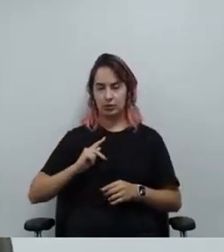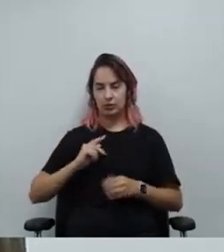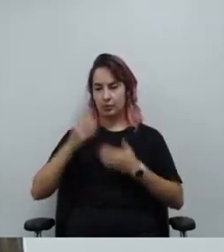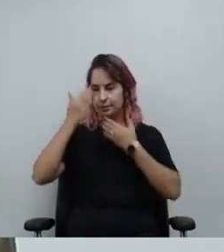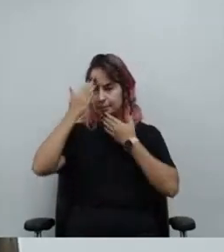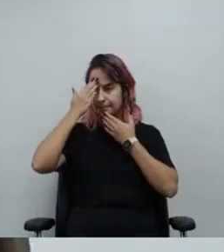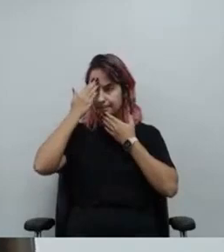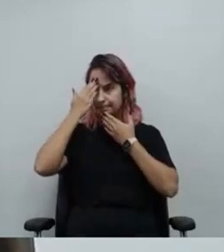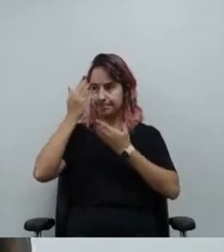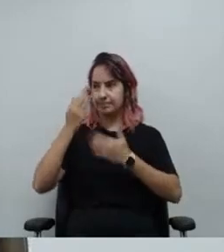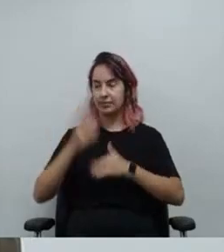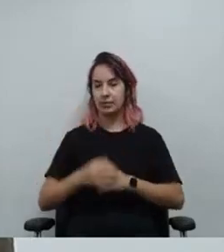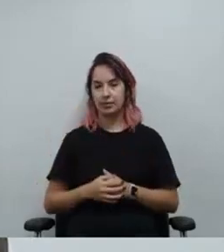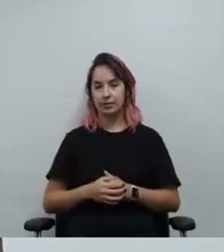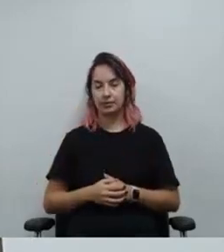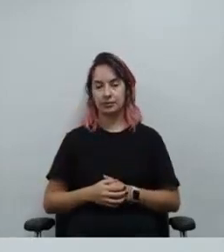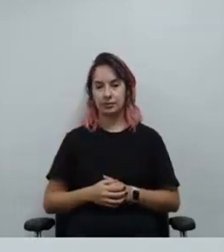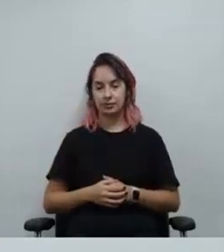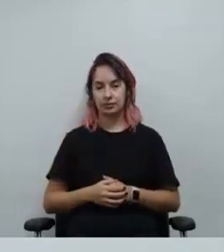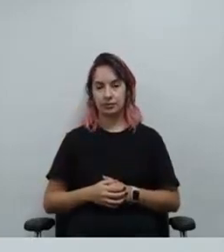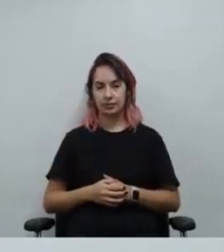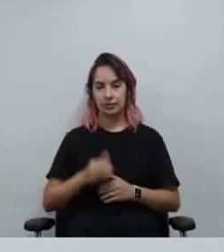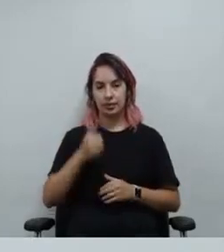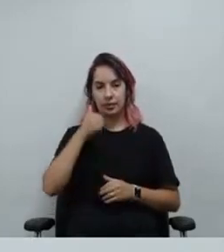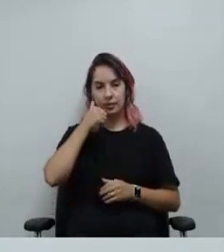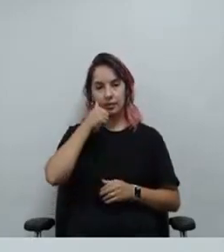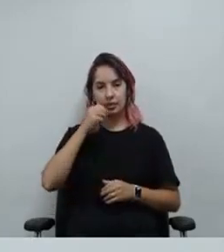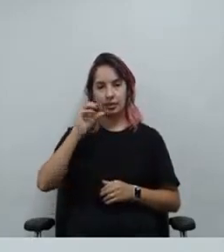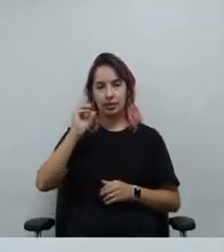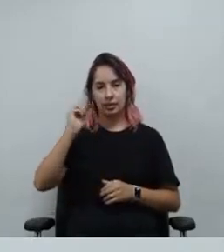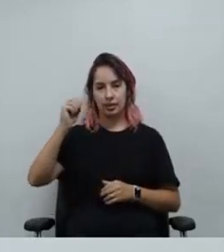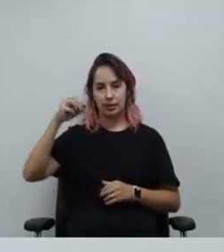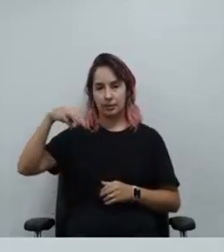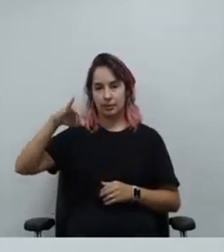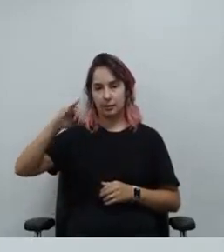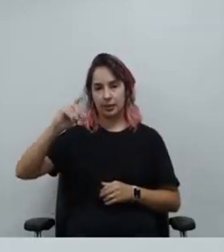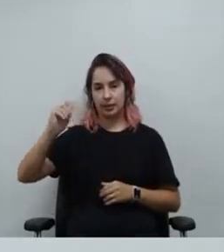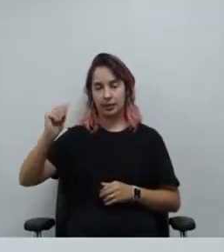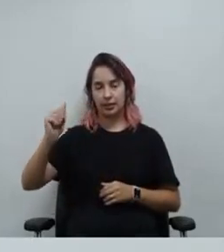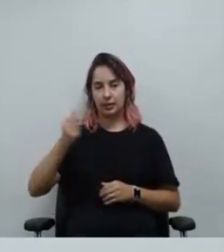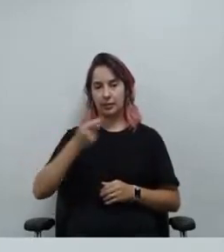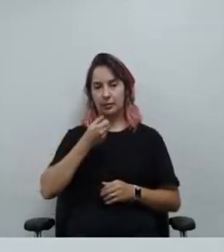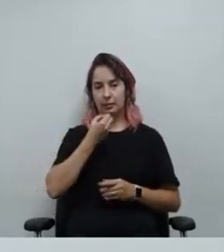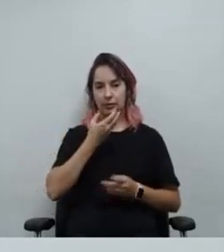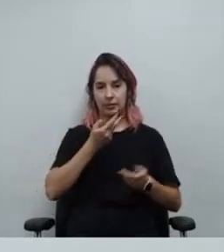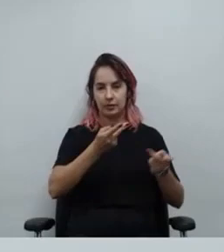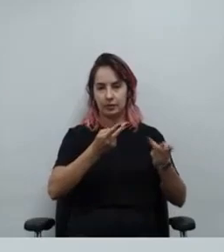obrigado. Obrigado, conselheiro Davi. Conselheira Camila, bom dia, bem-vindo com a palavra.